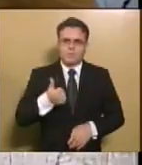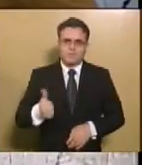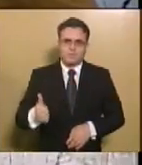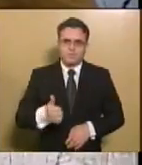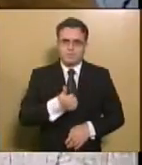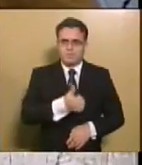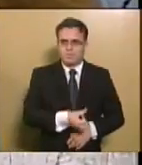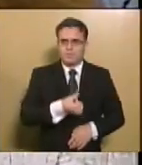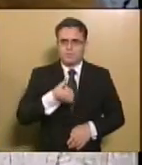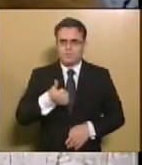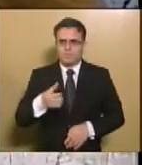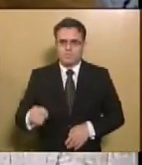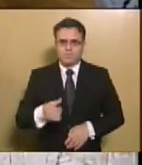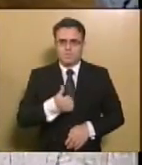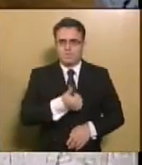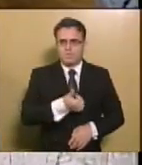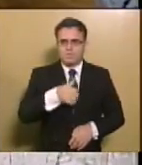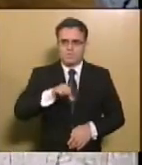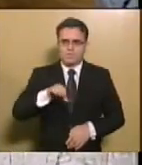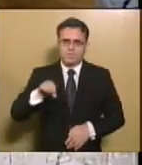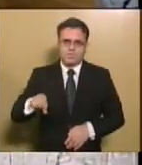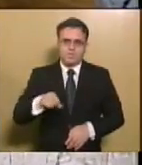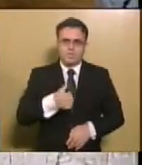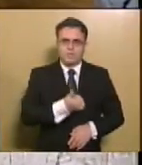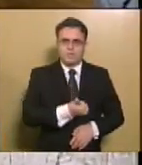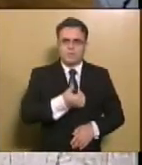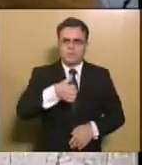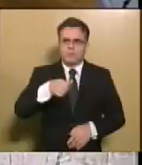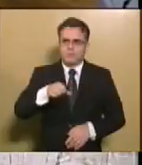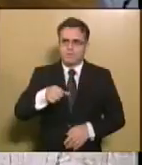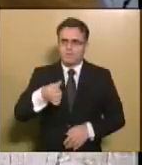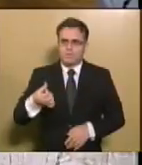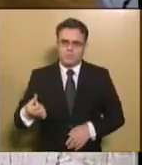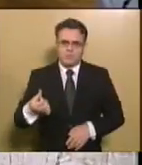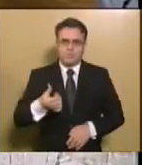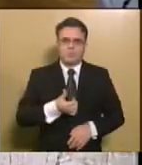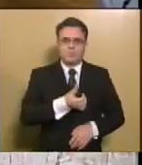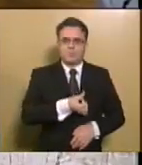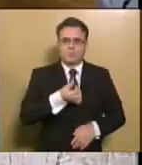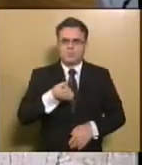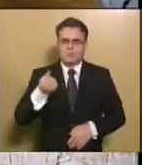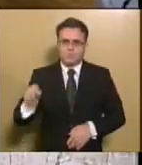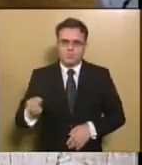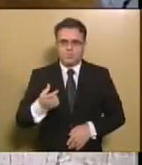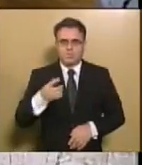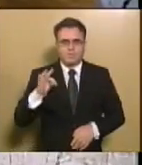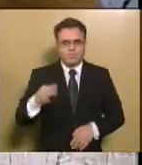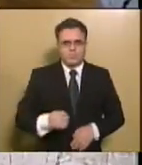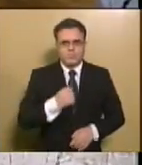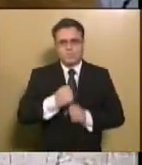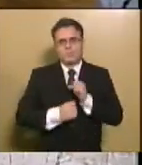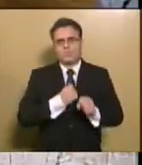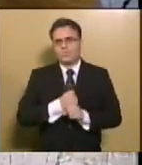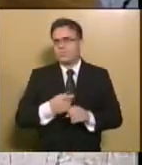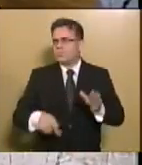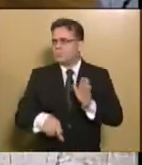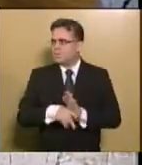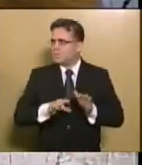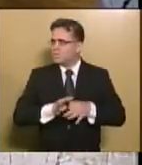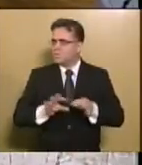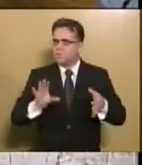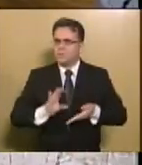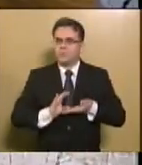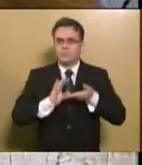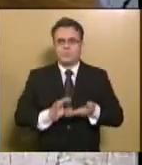610, 609, 606, 608, todos de crédito de recursos financeiros do